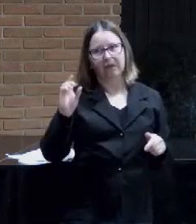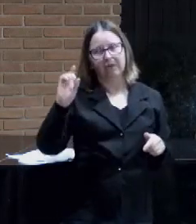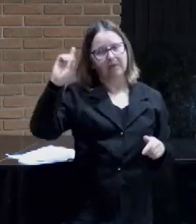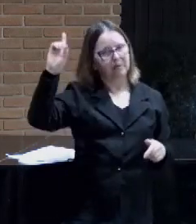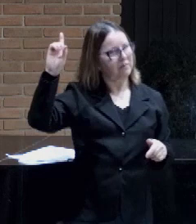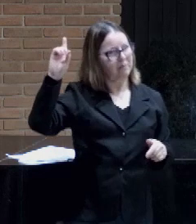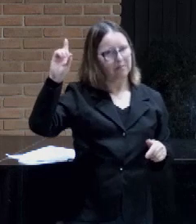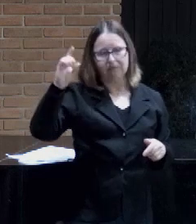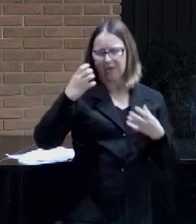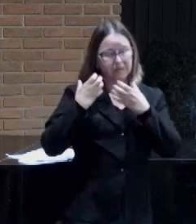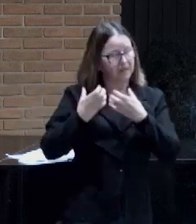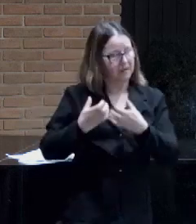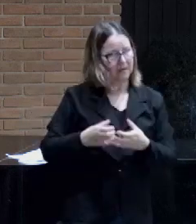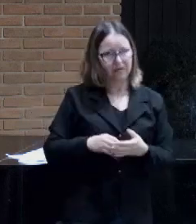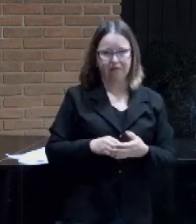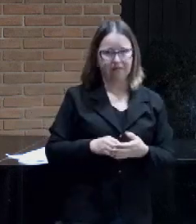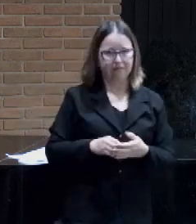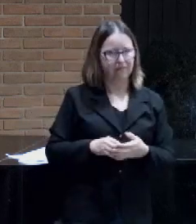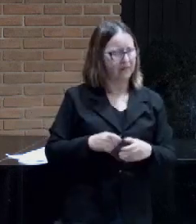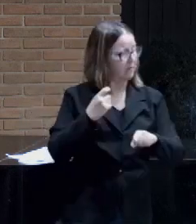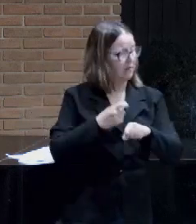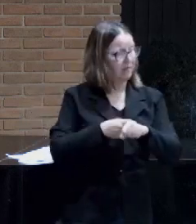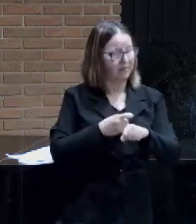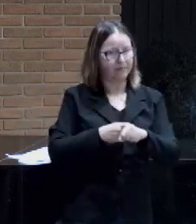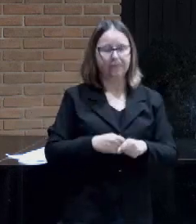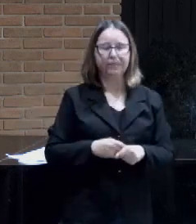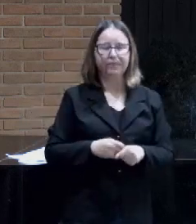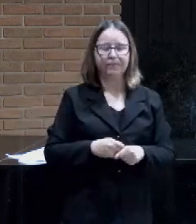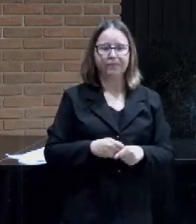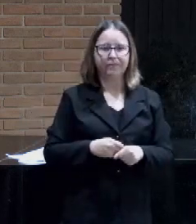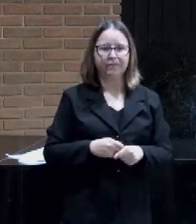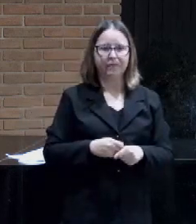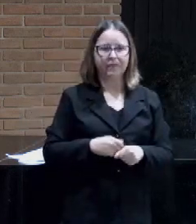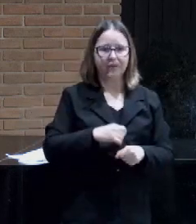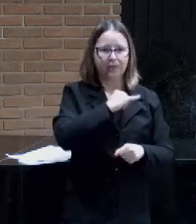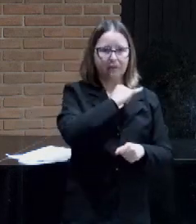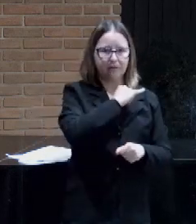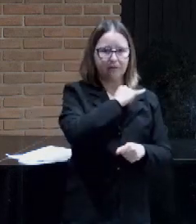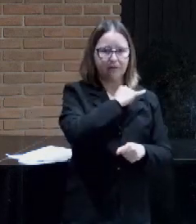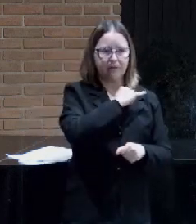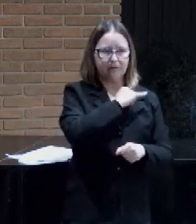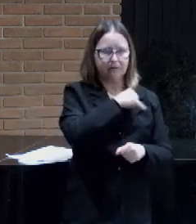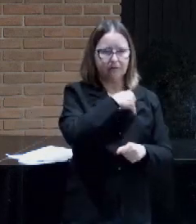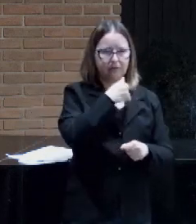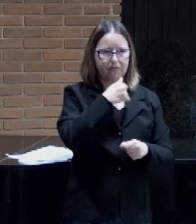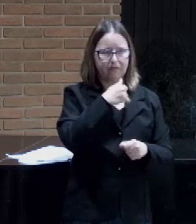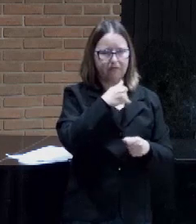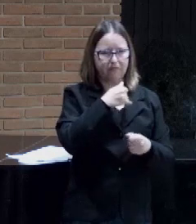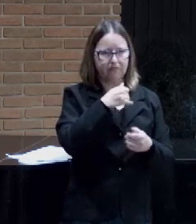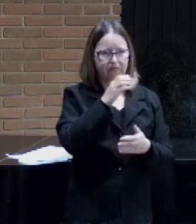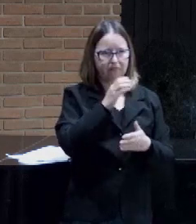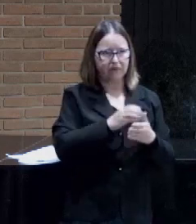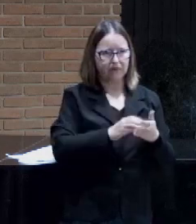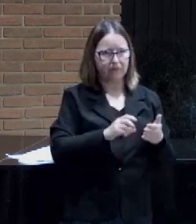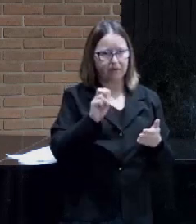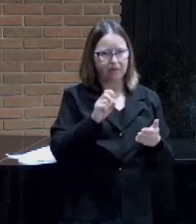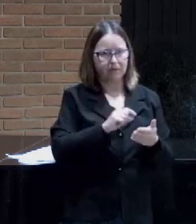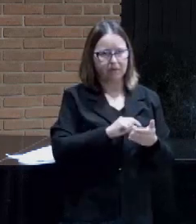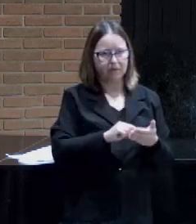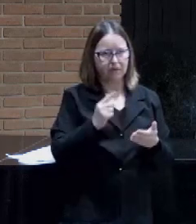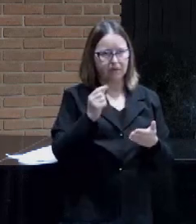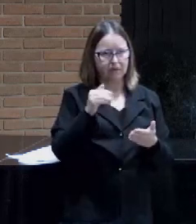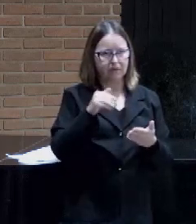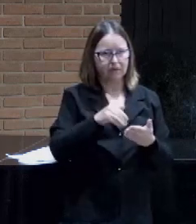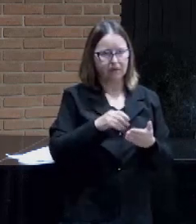obedecer. Quer ver? Vamos abrir em 1 João, no capítulo 5, no verso do verso 1 ao verso 5, vai provar